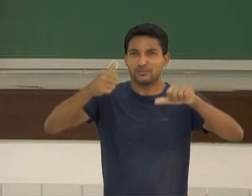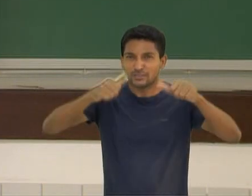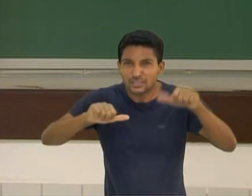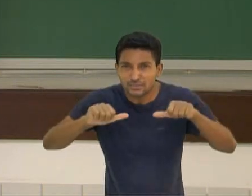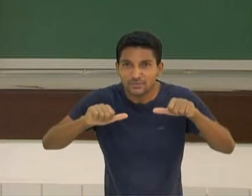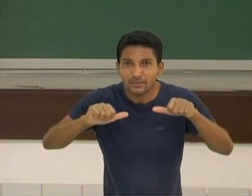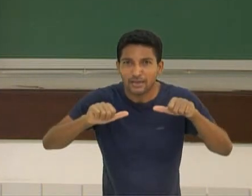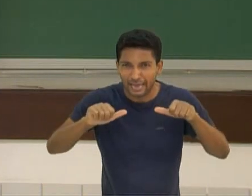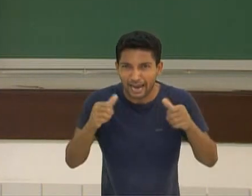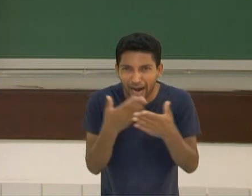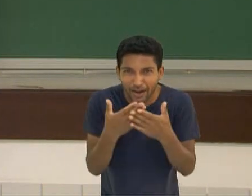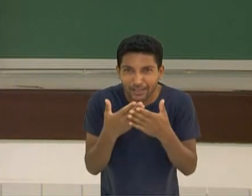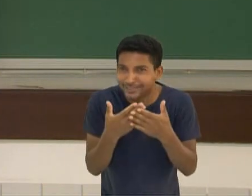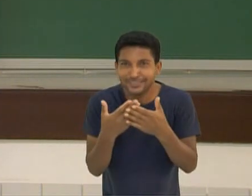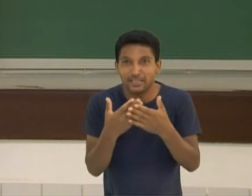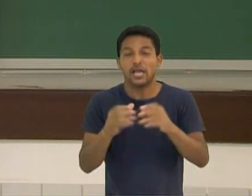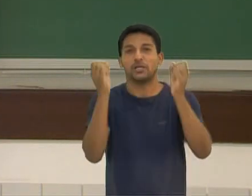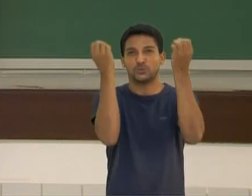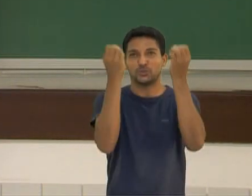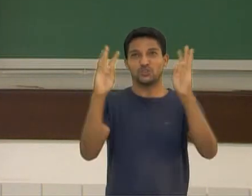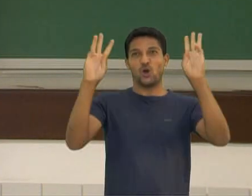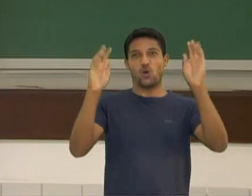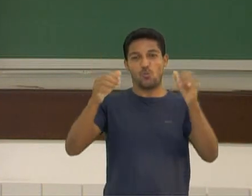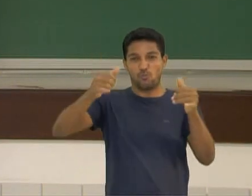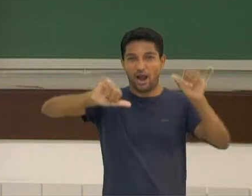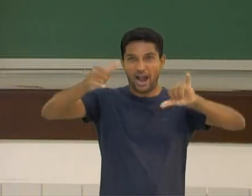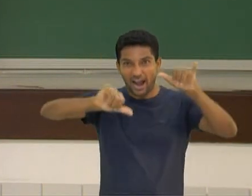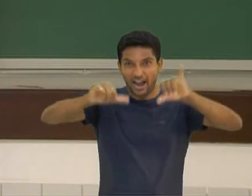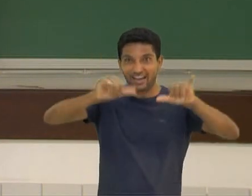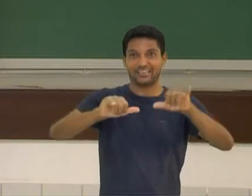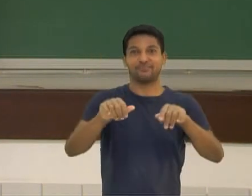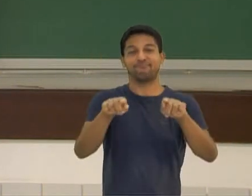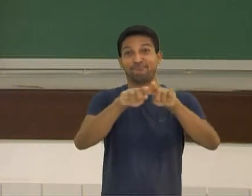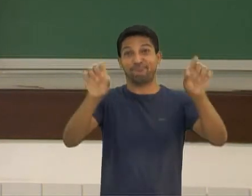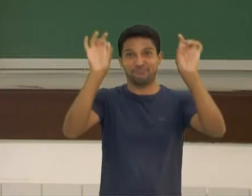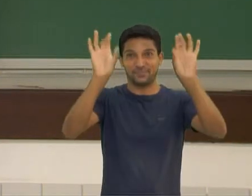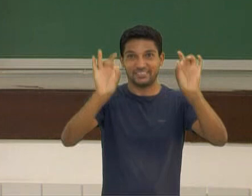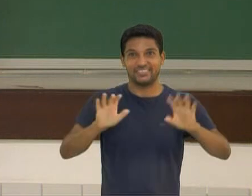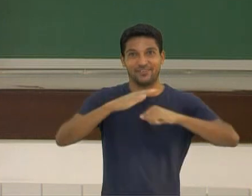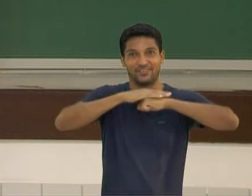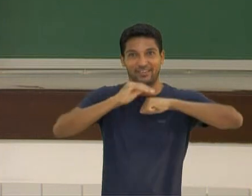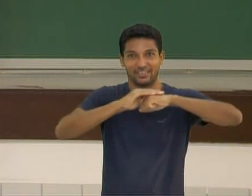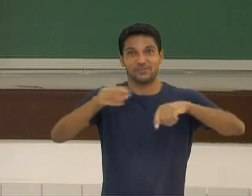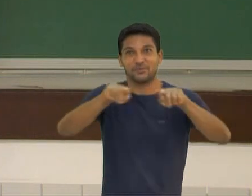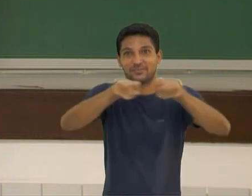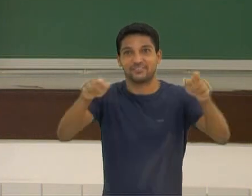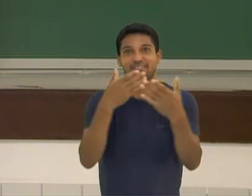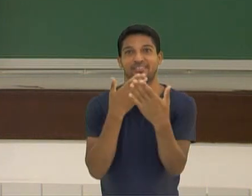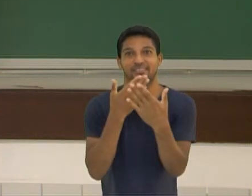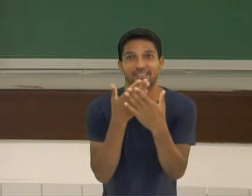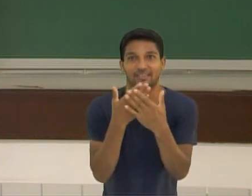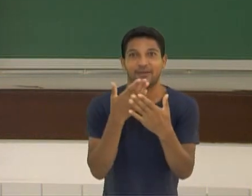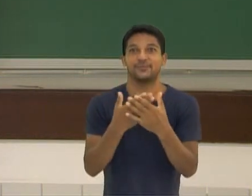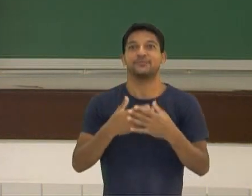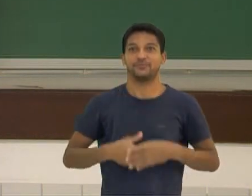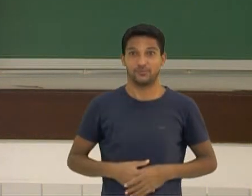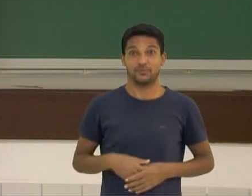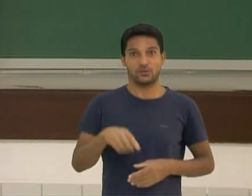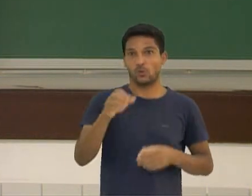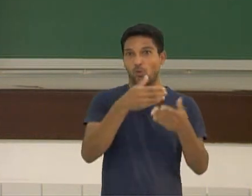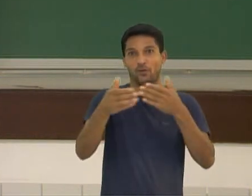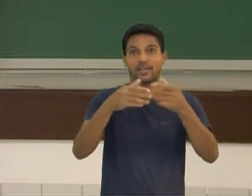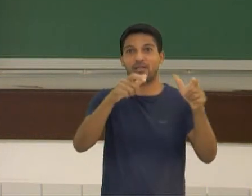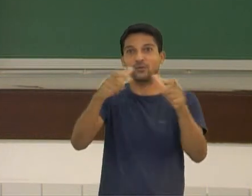verdade é um show de química que nós preparamos especialmente com muito carinho para vocês, aonde é que vocês